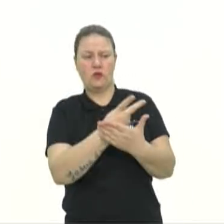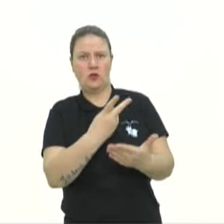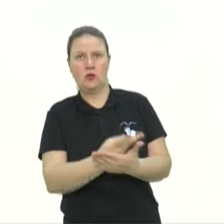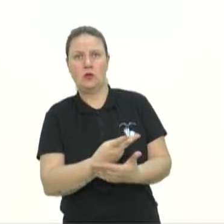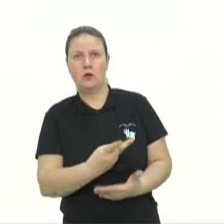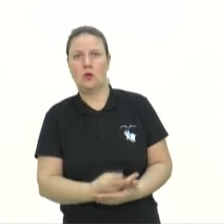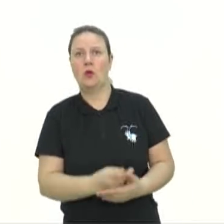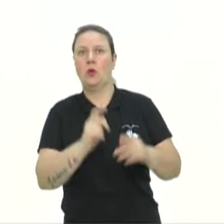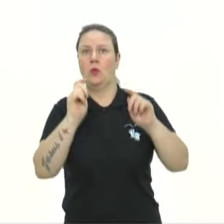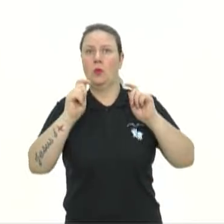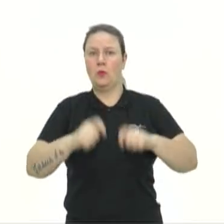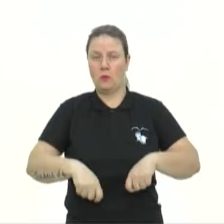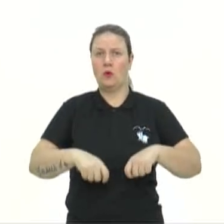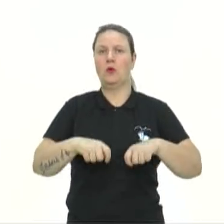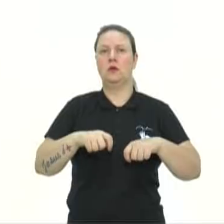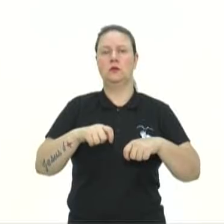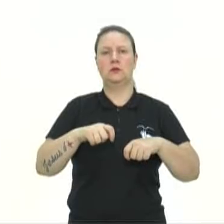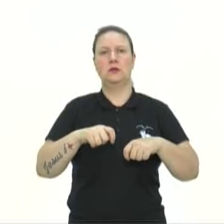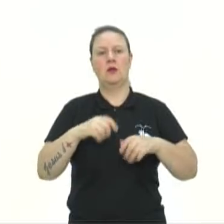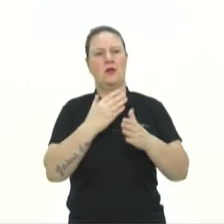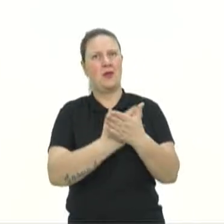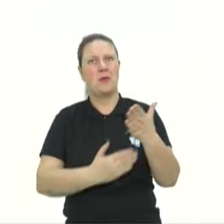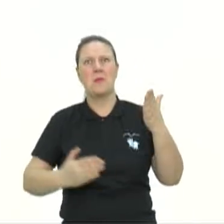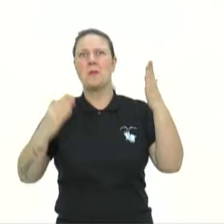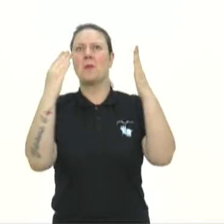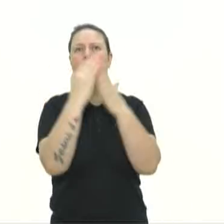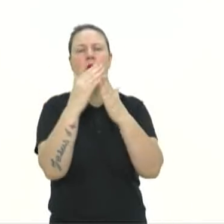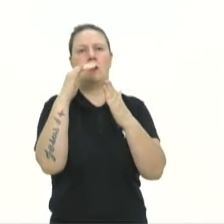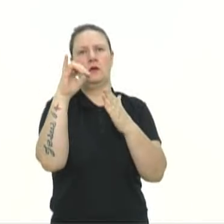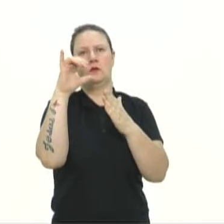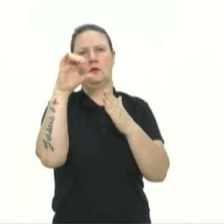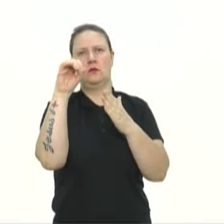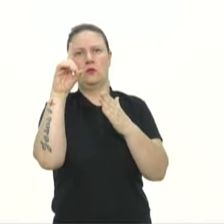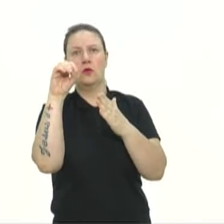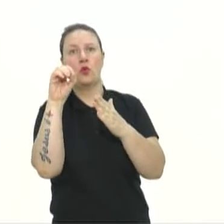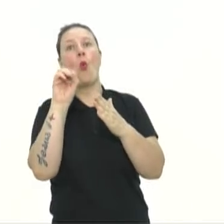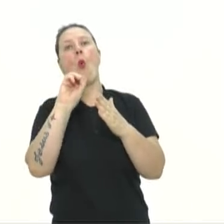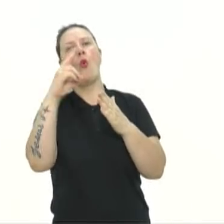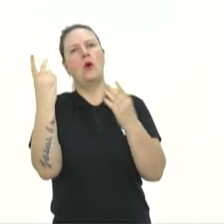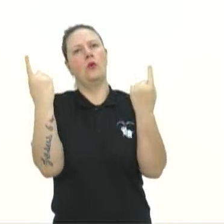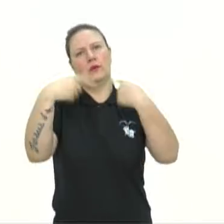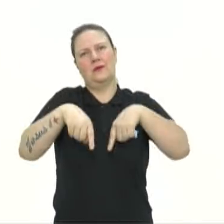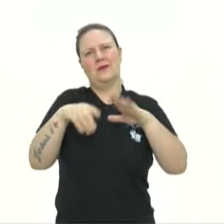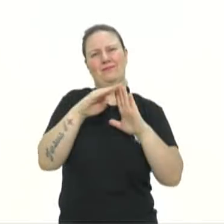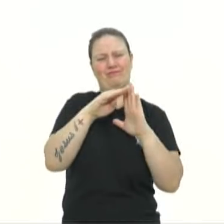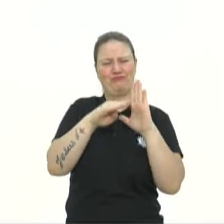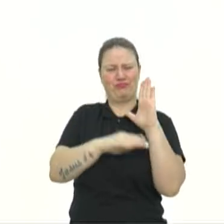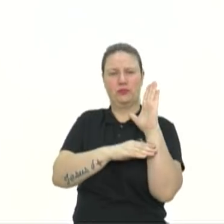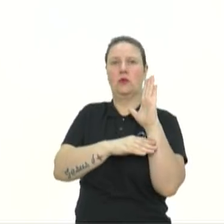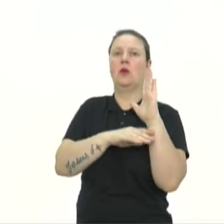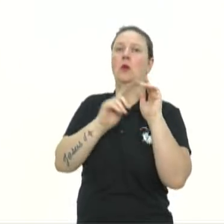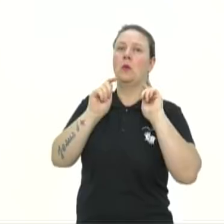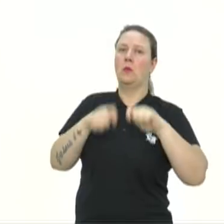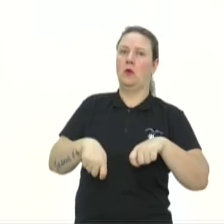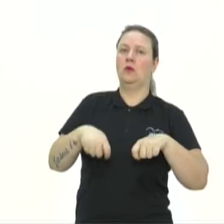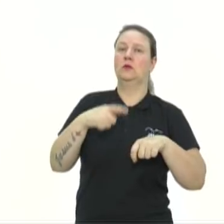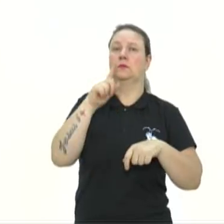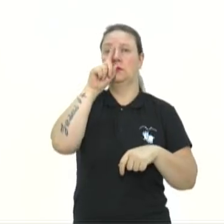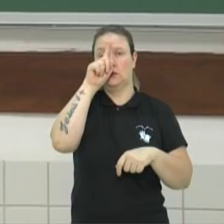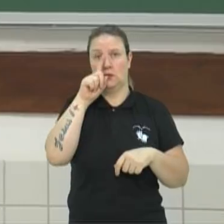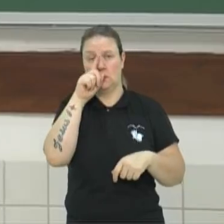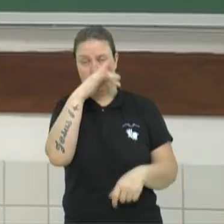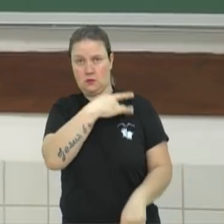o produto final poderá apresentar excesso ou falta de iodo. Ambos os casos podem acarretar danos à saúde da